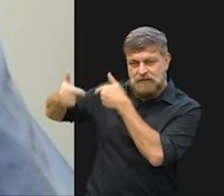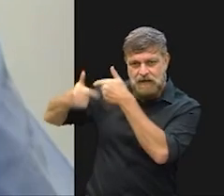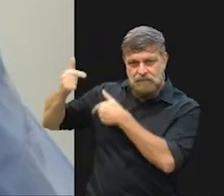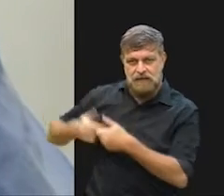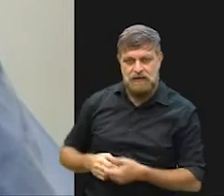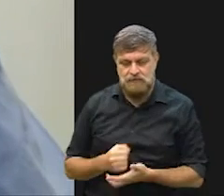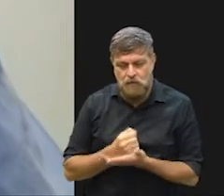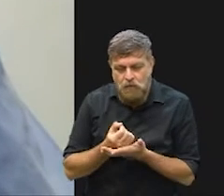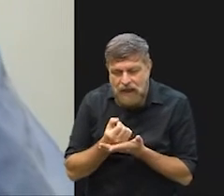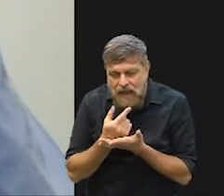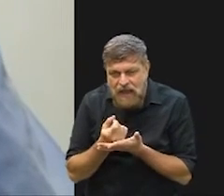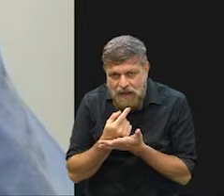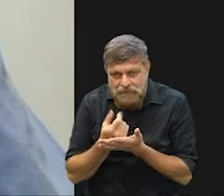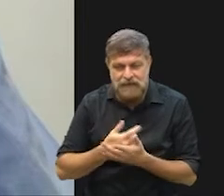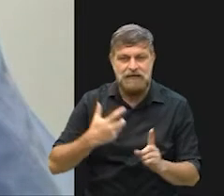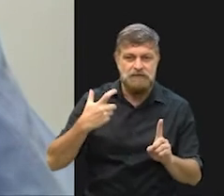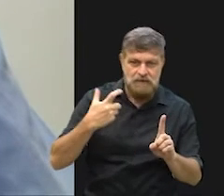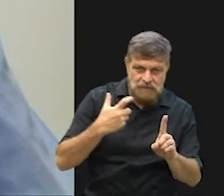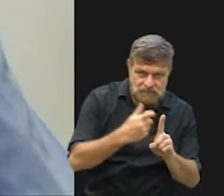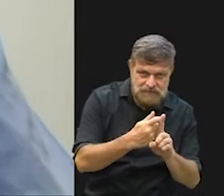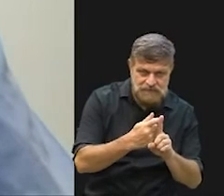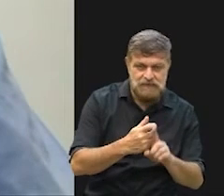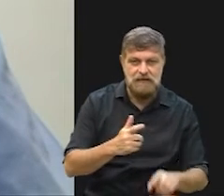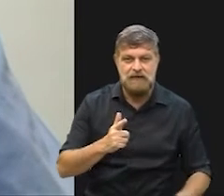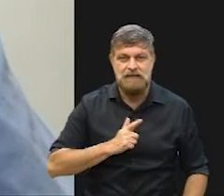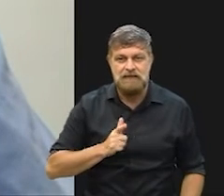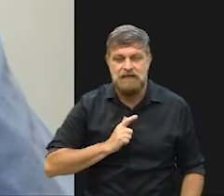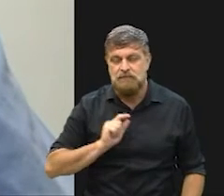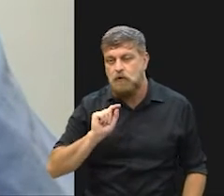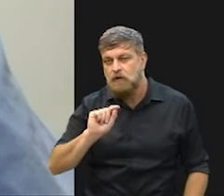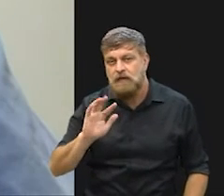dos antibióticos, das vacinas, houve um